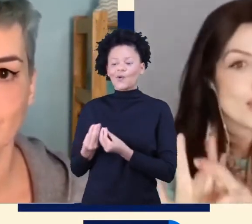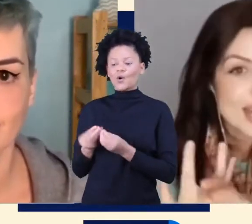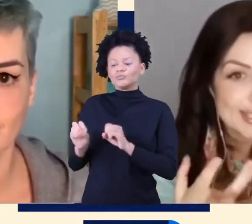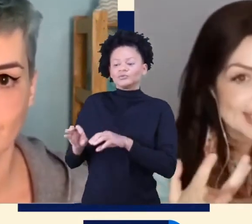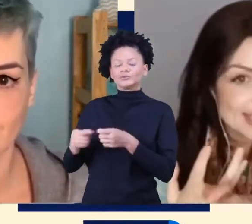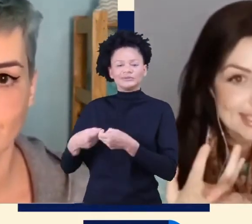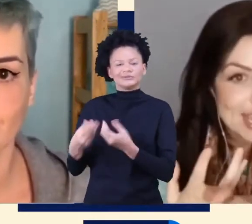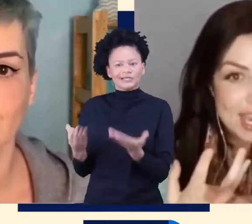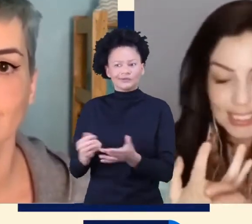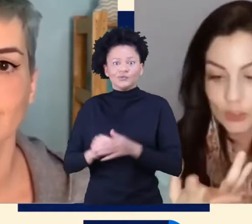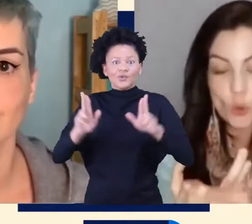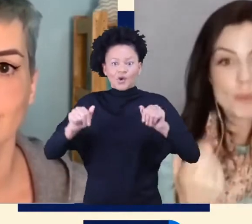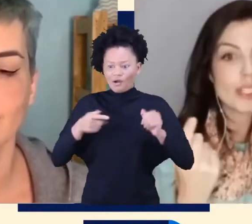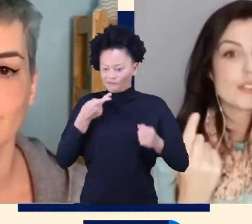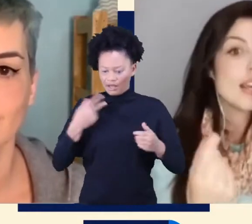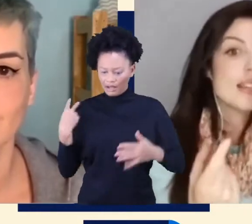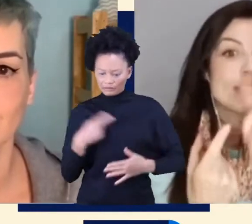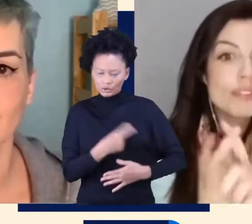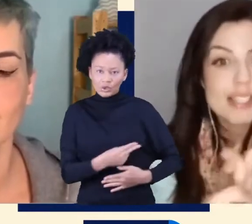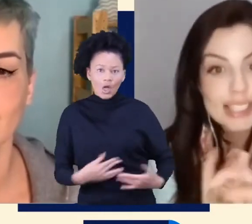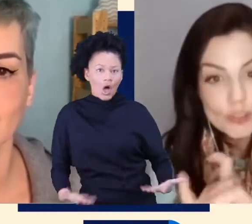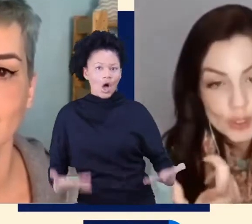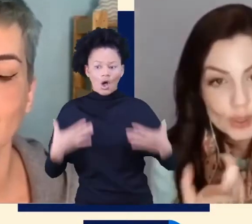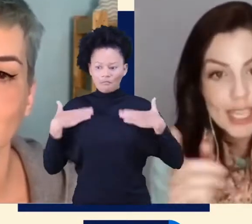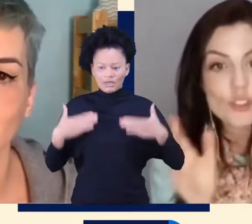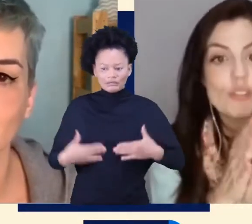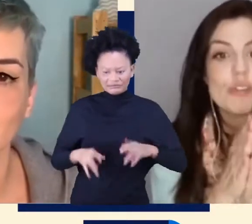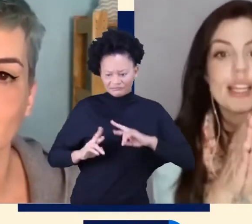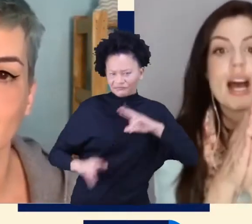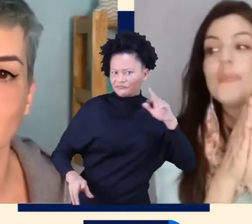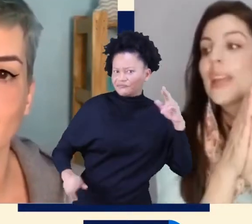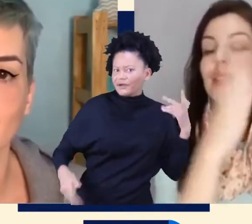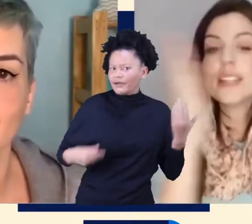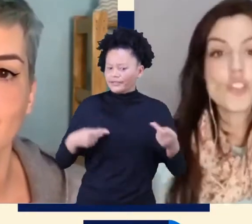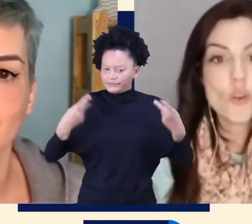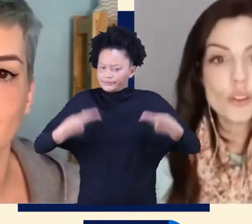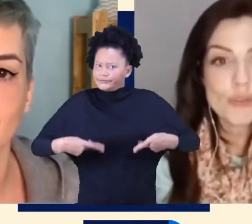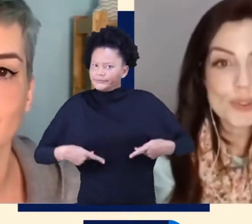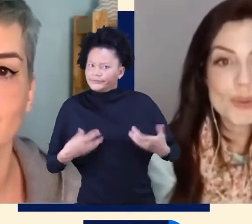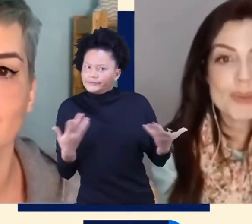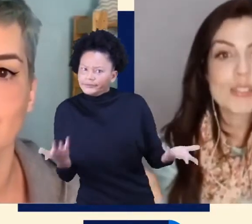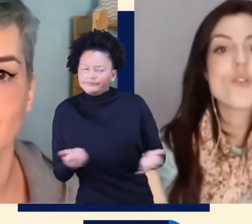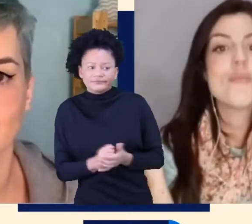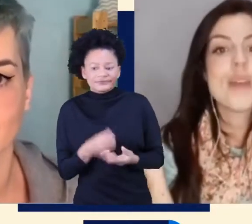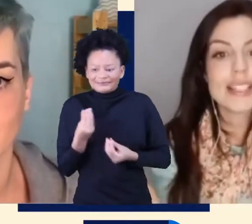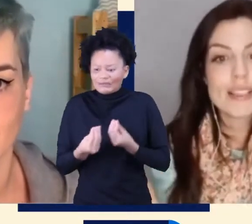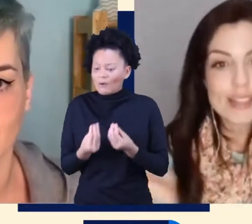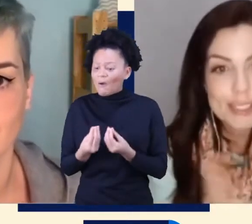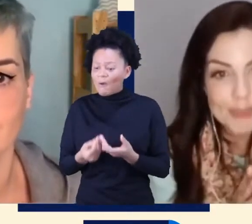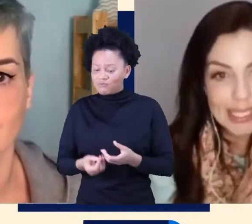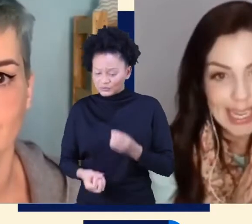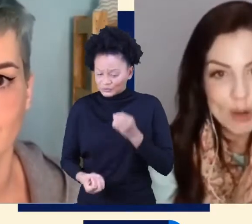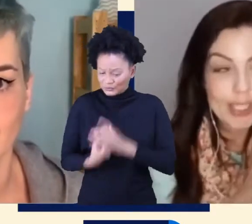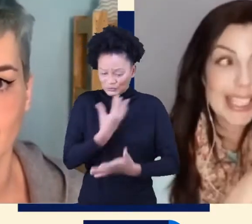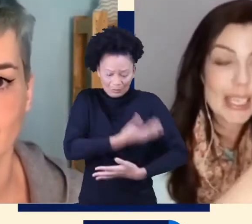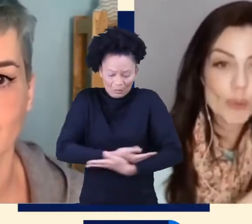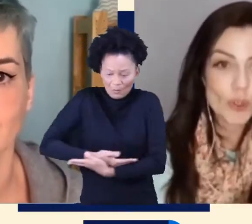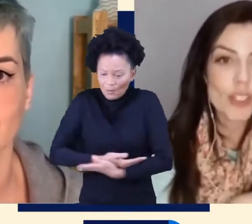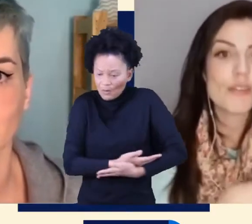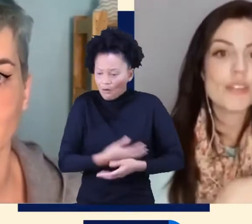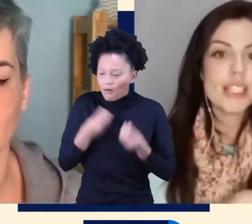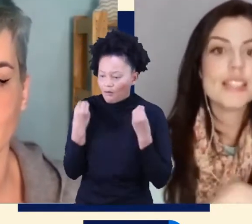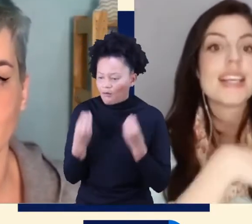as diferenças anatômicas, se você tem dificuldade de falar de onde vêm os bebês, como é que você vai explicar o